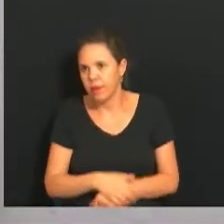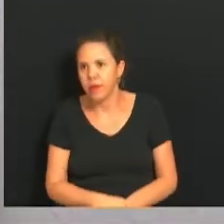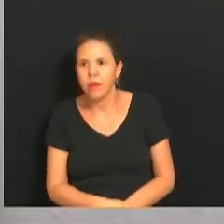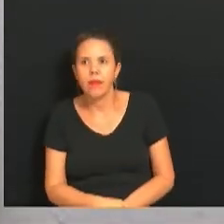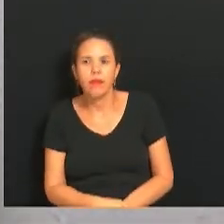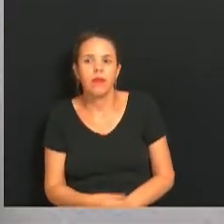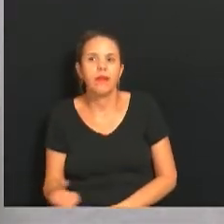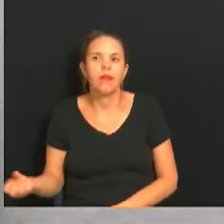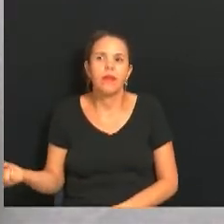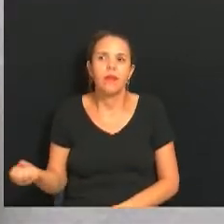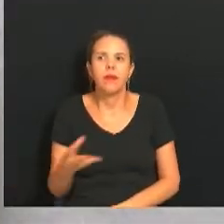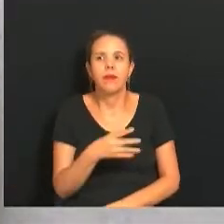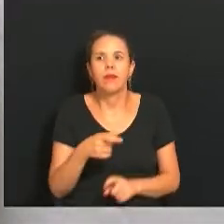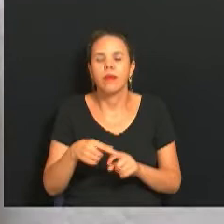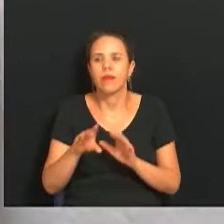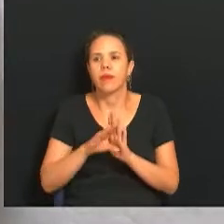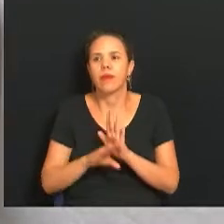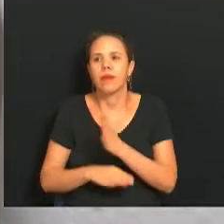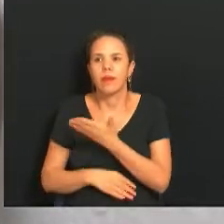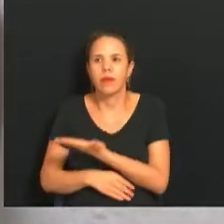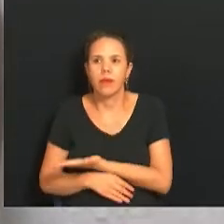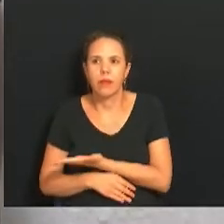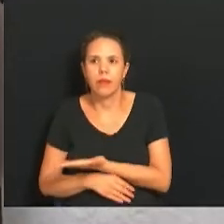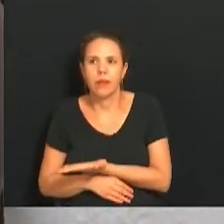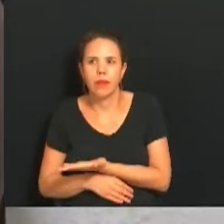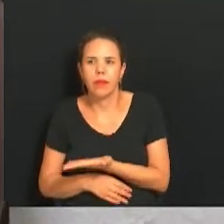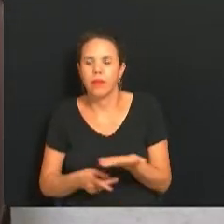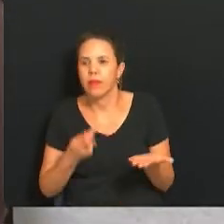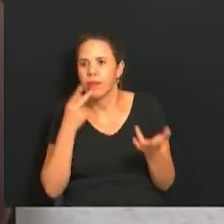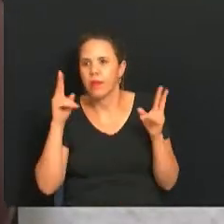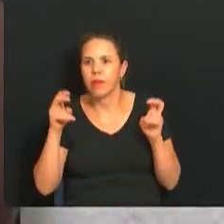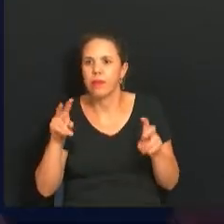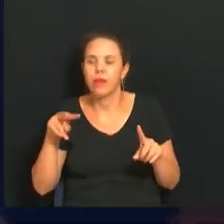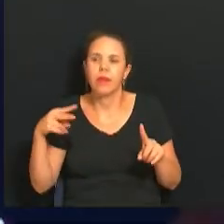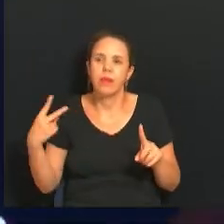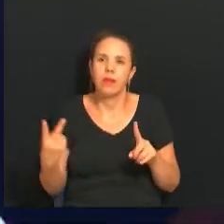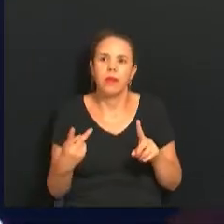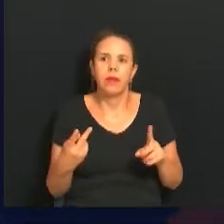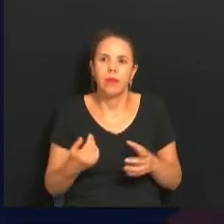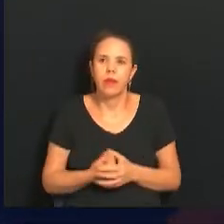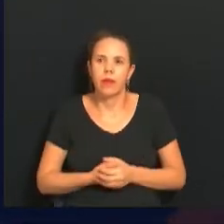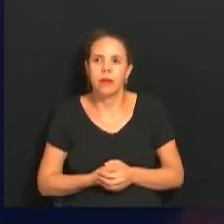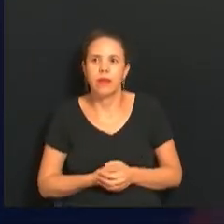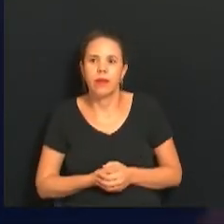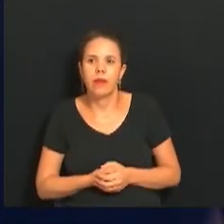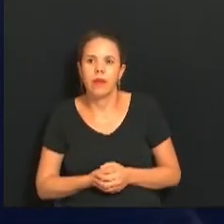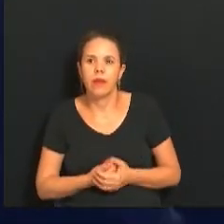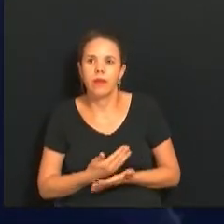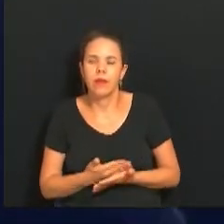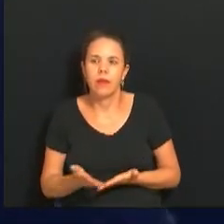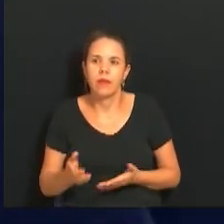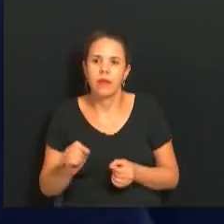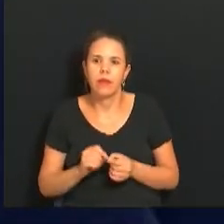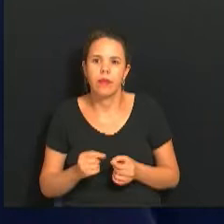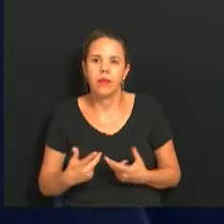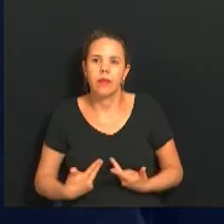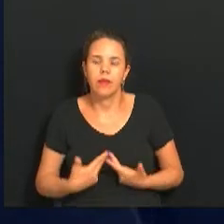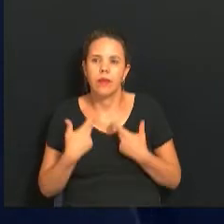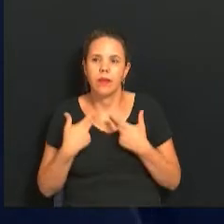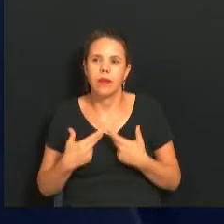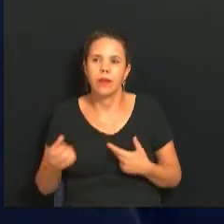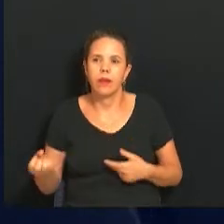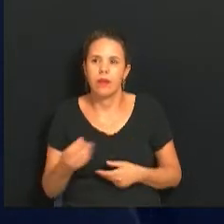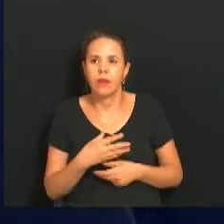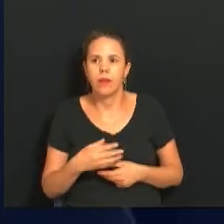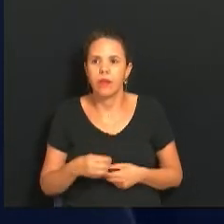novo residente do programa da rede Mário Gatti falou sobre as expectativas. A princípio, cirurgia pediátrica é uma especialidade nova, né?